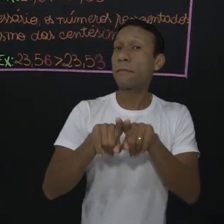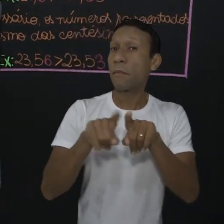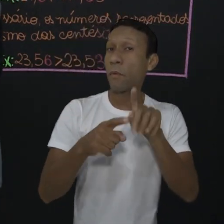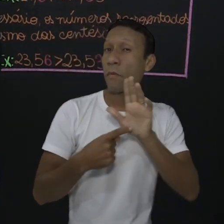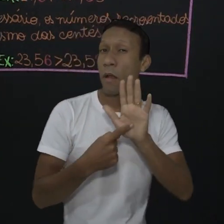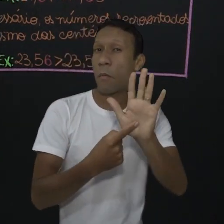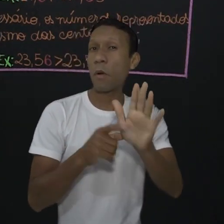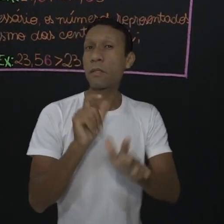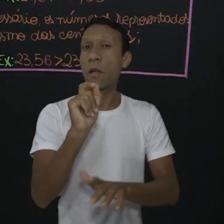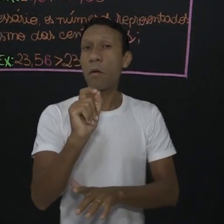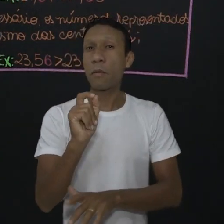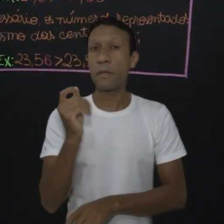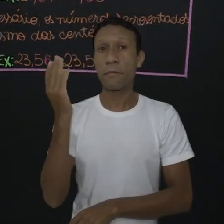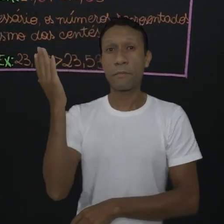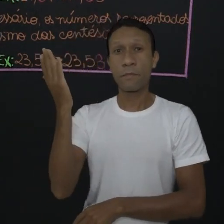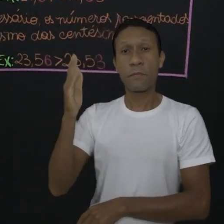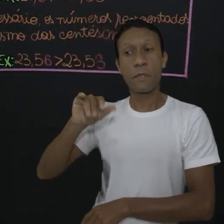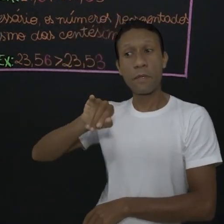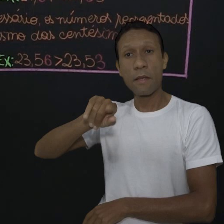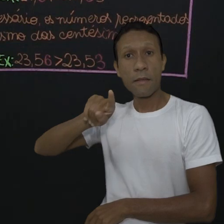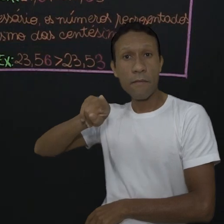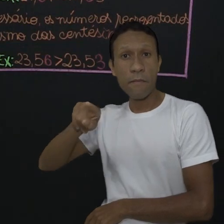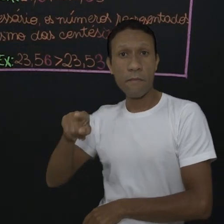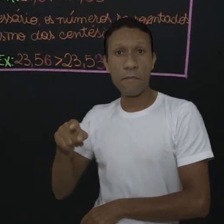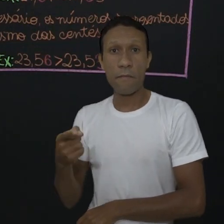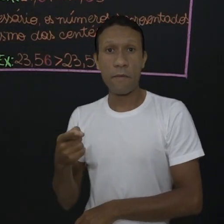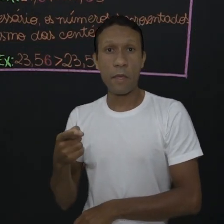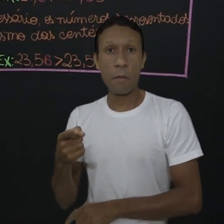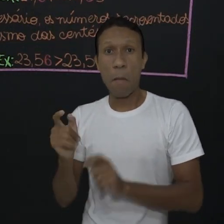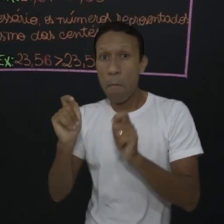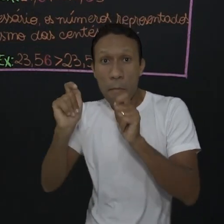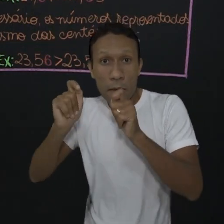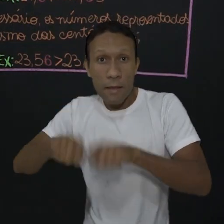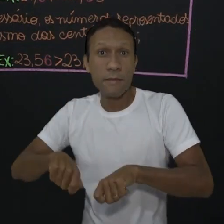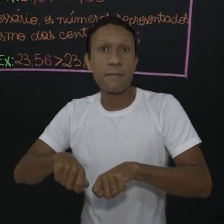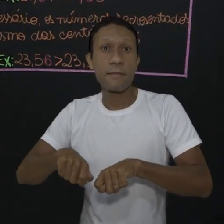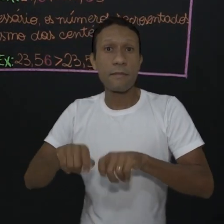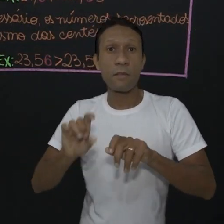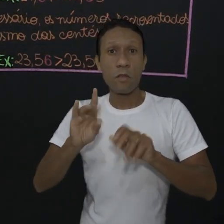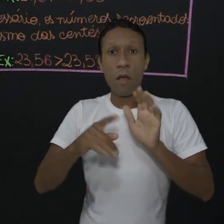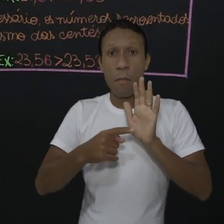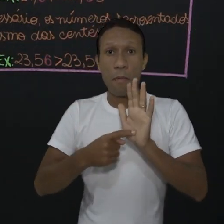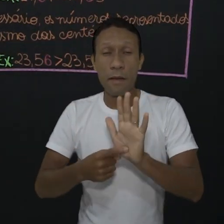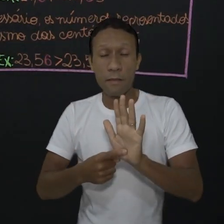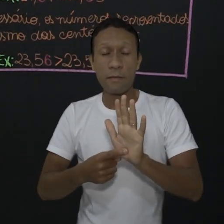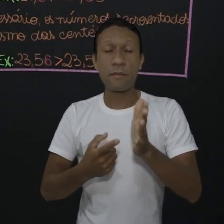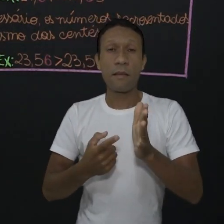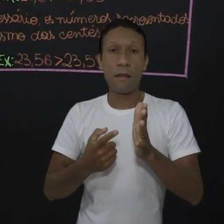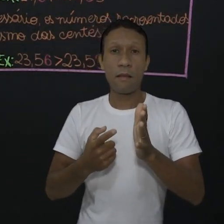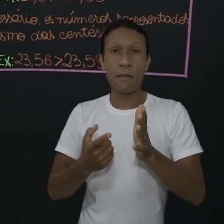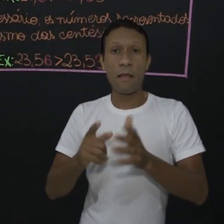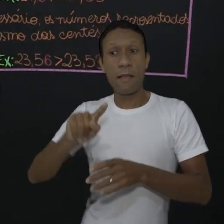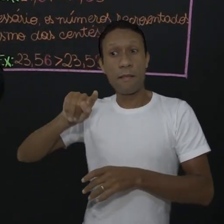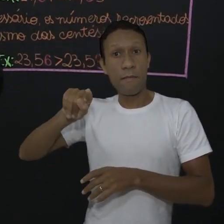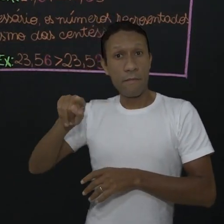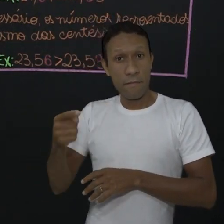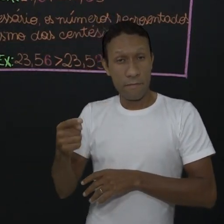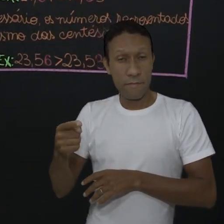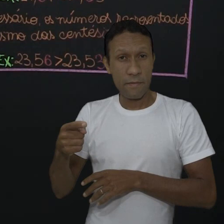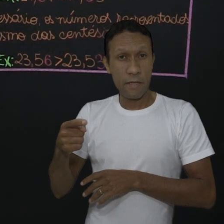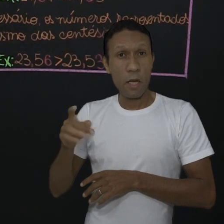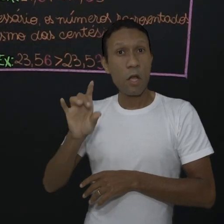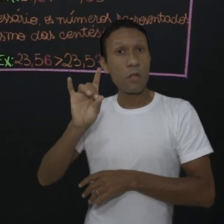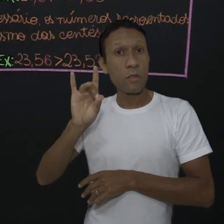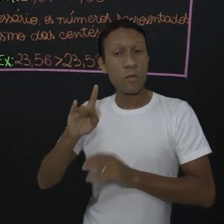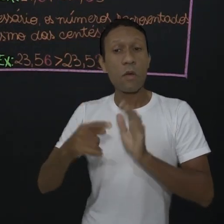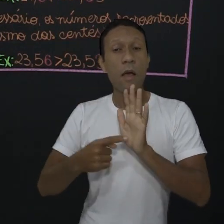aqui é o seguinte. Essa vírgula não necessariamente ela só aparecerá, aliás, essa vírgula ela